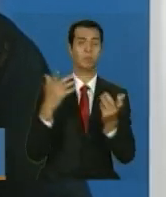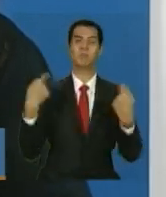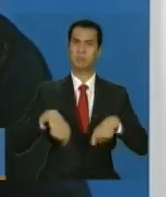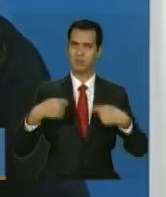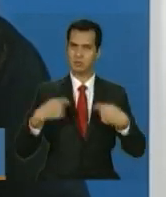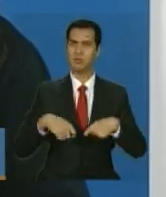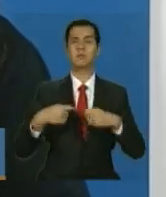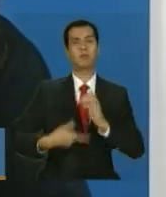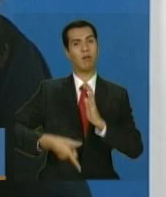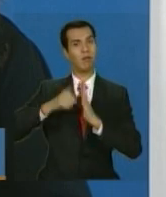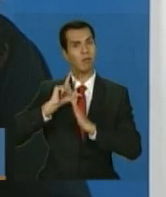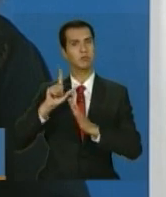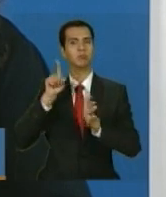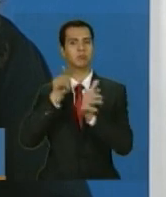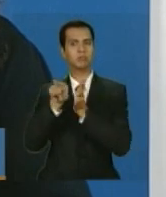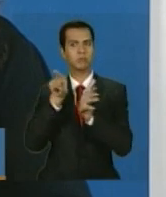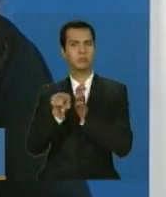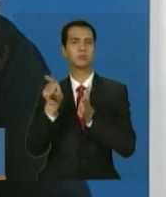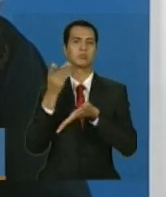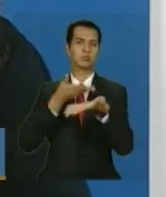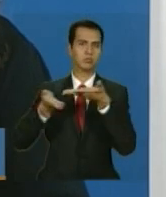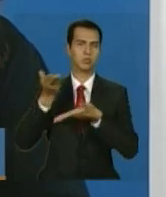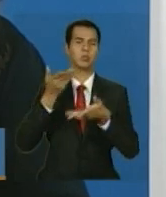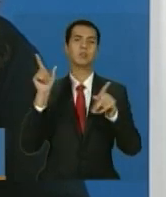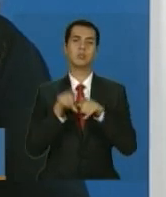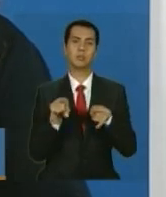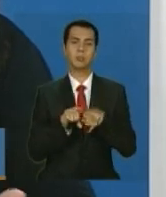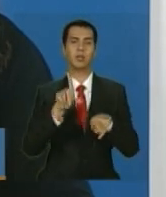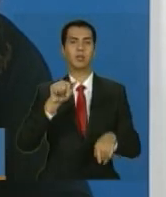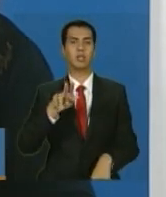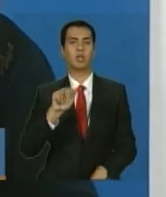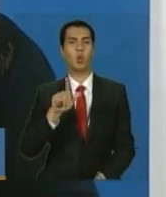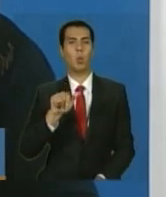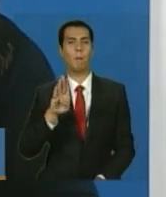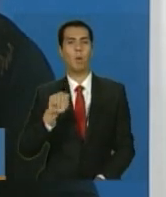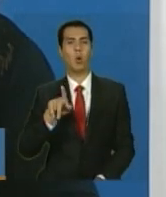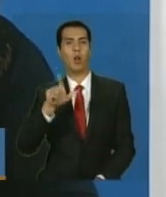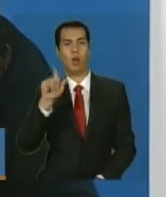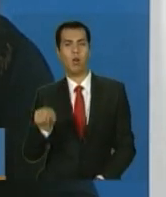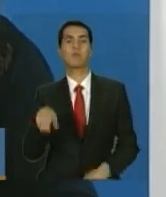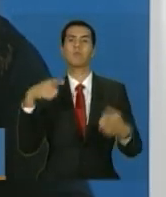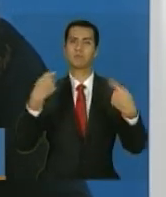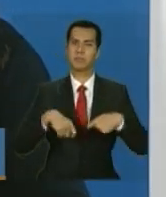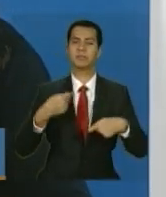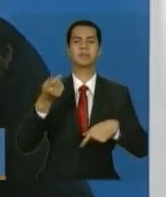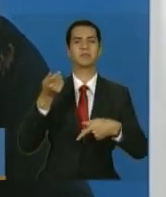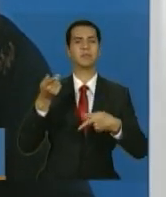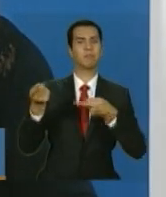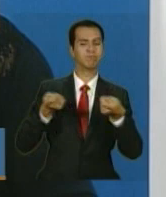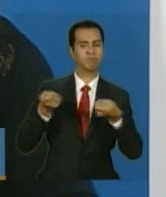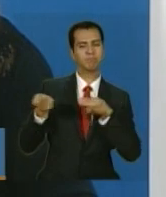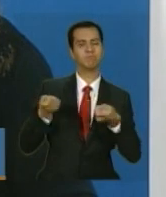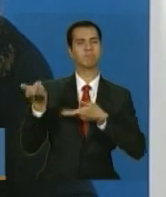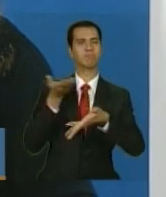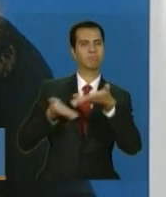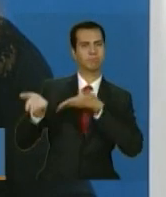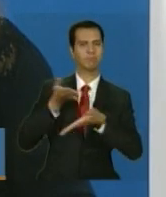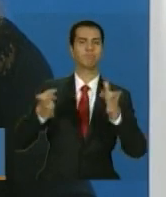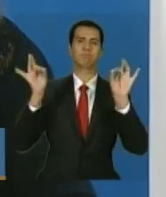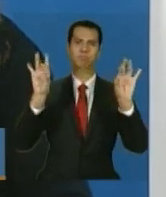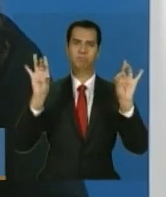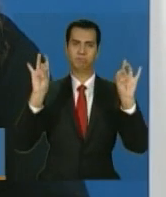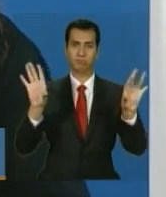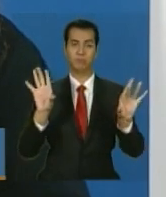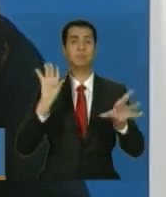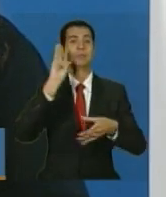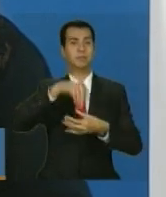quilombolas também têm especificidades socioculturais que fazem ser necessária uma abordagem diferenciada. Então, entre os grupos específicos, há